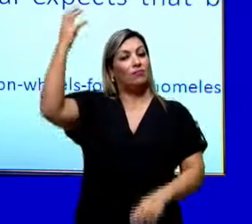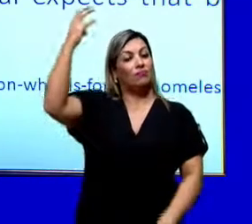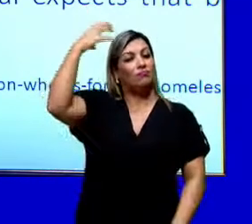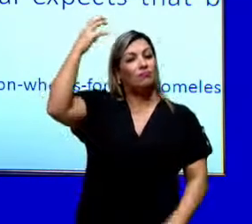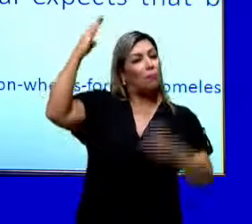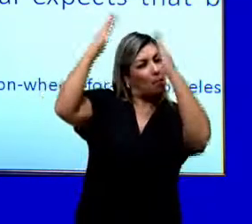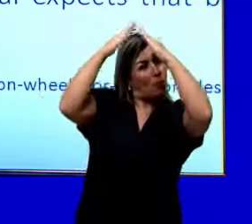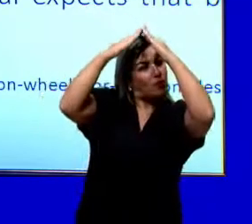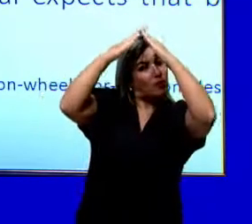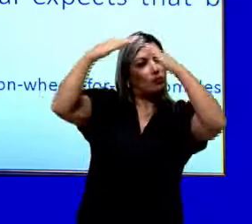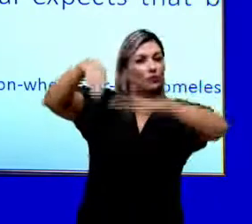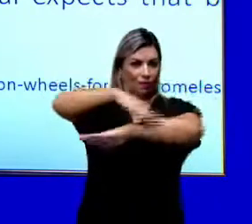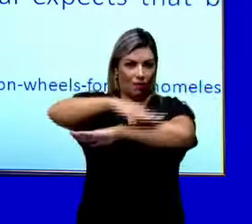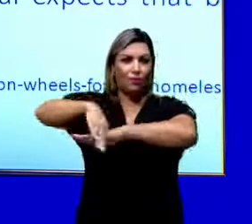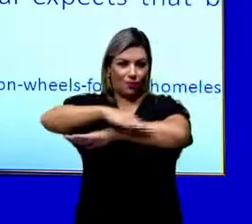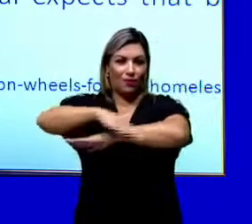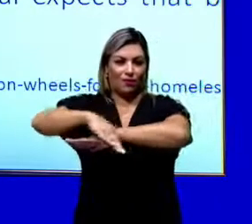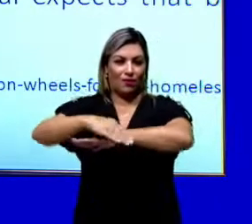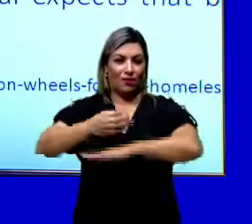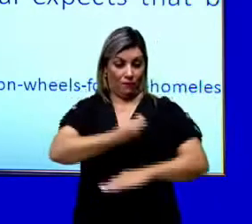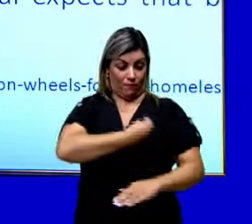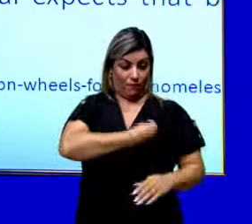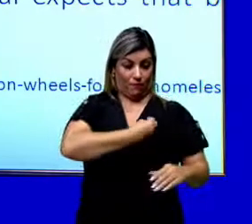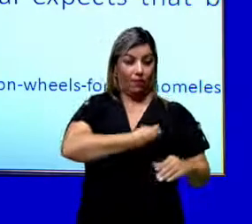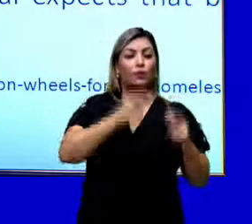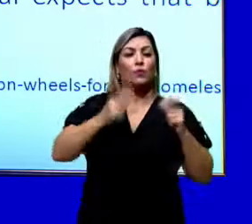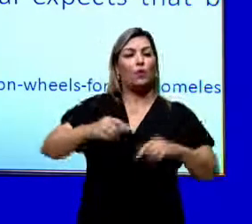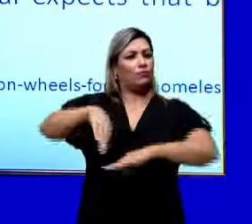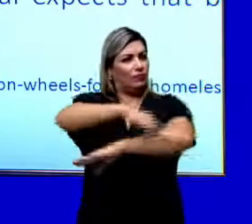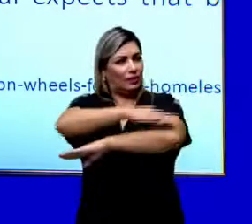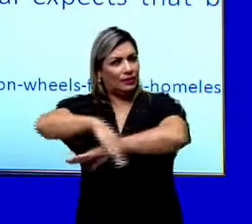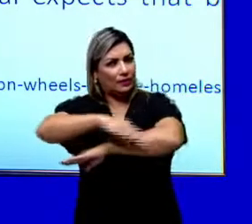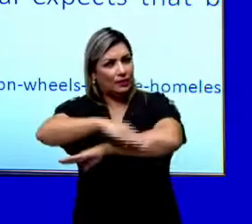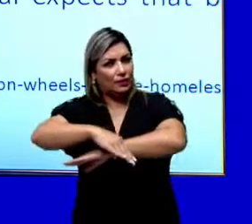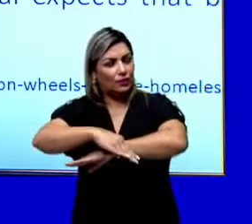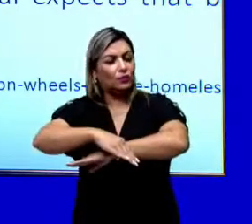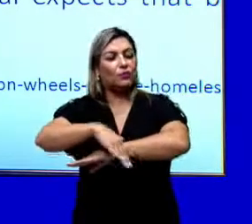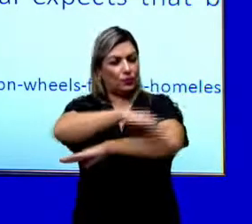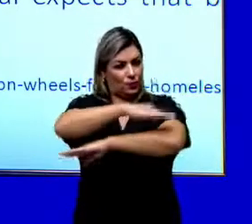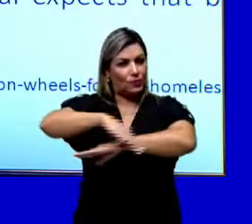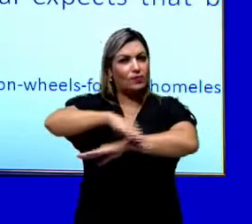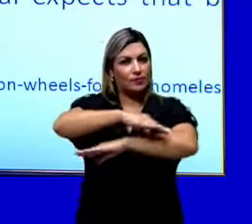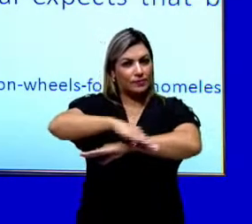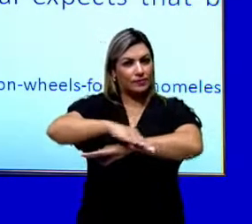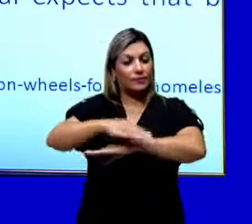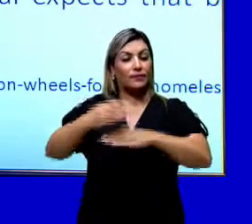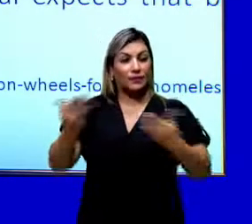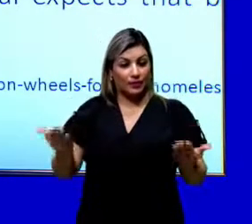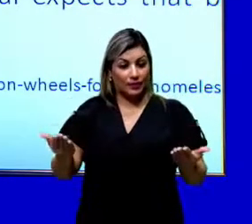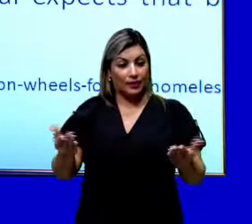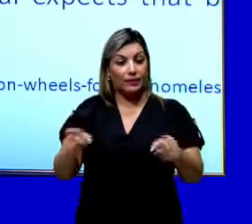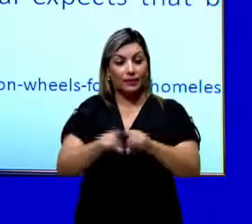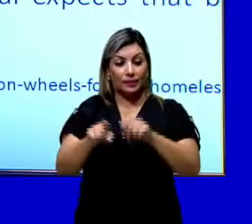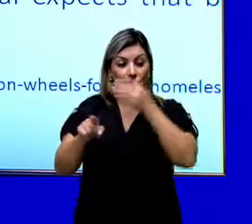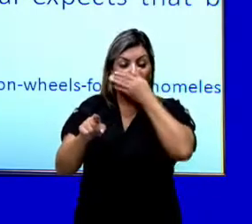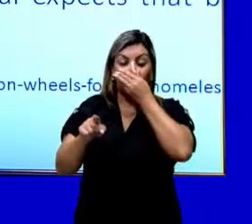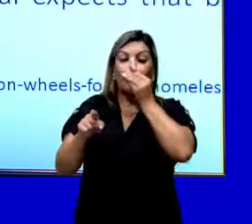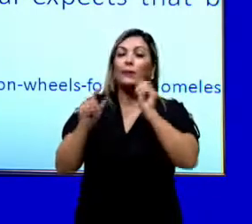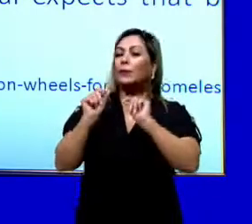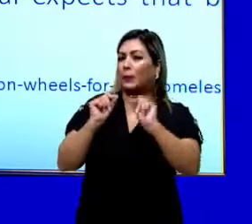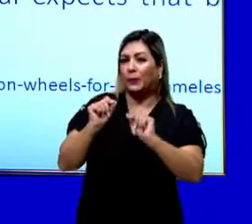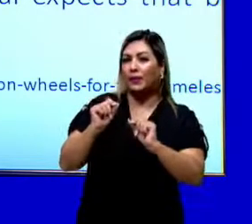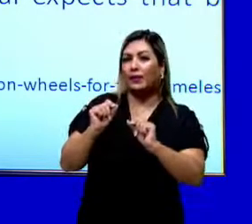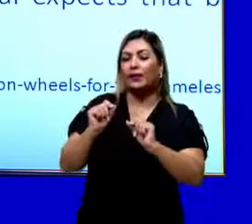Live não na strip todo mundo sabe que ele vai viver onde nas estrias que são ruas a mão de mini